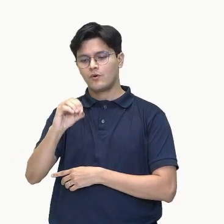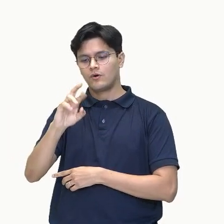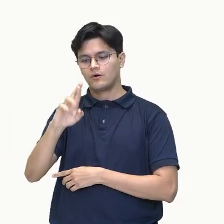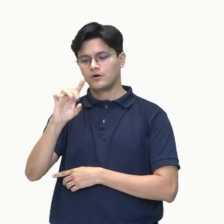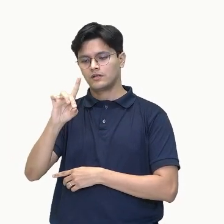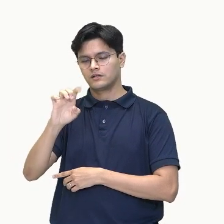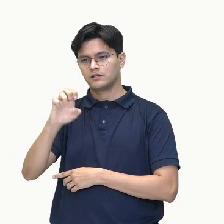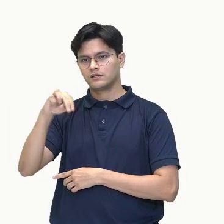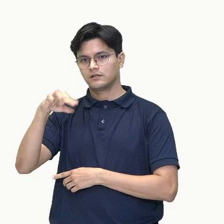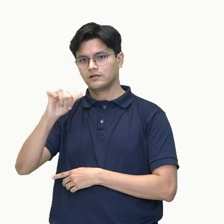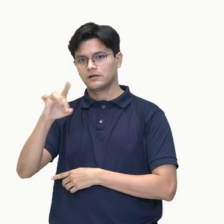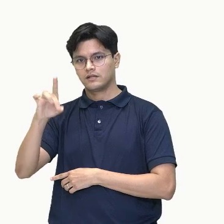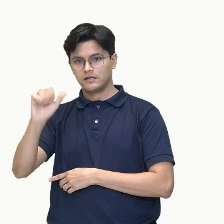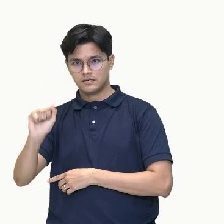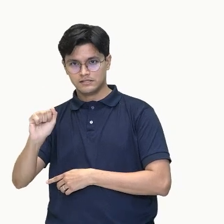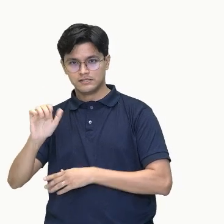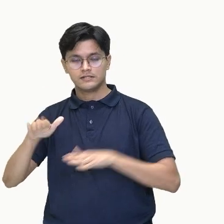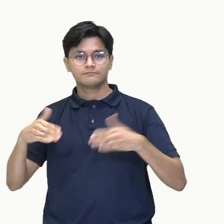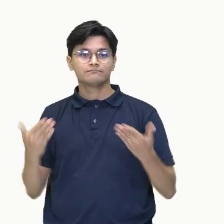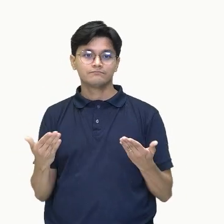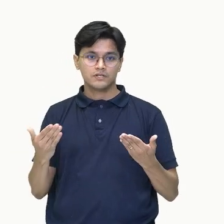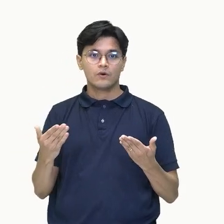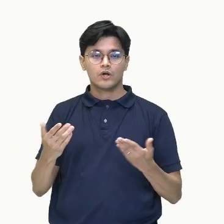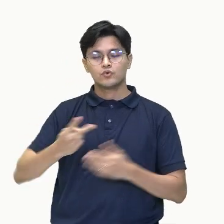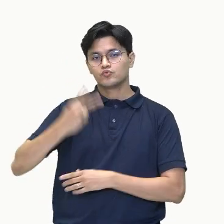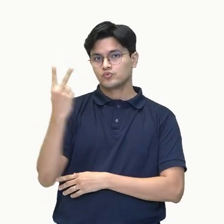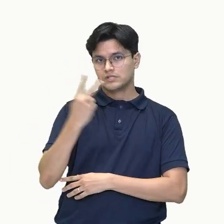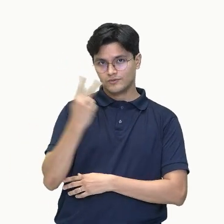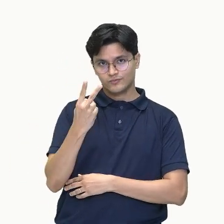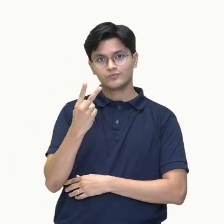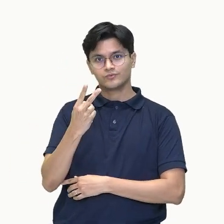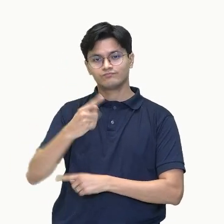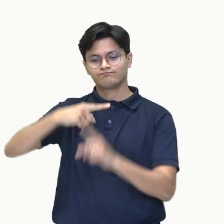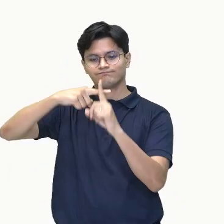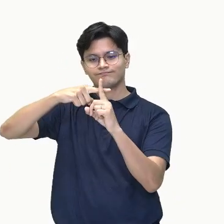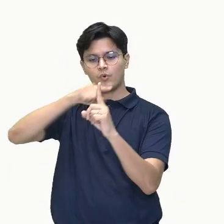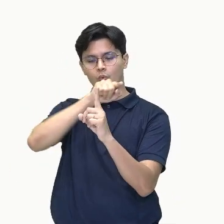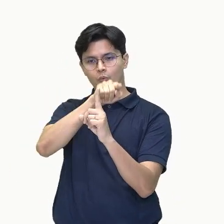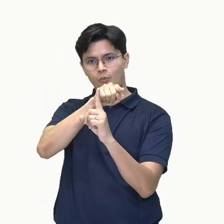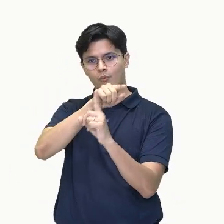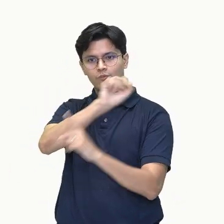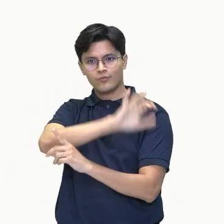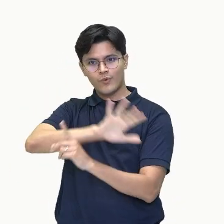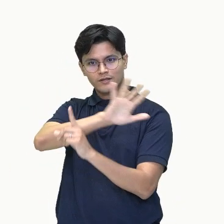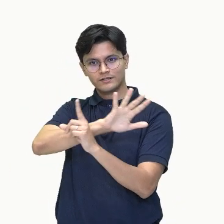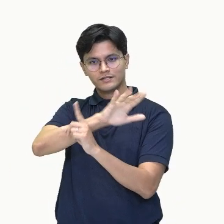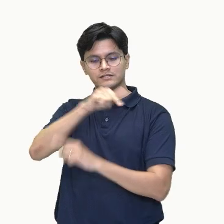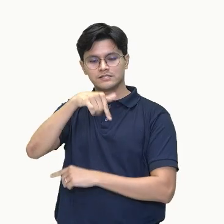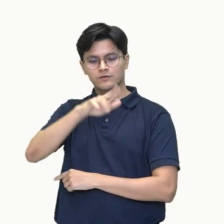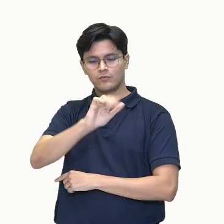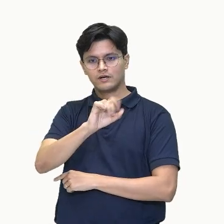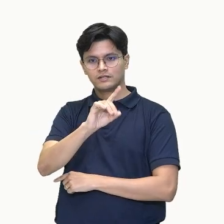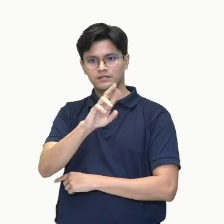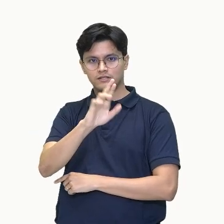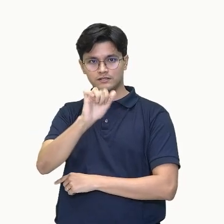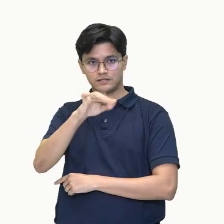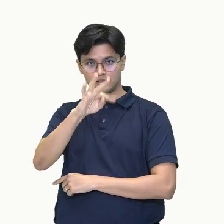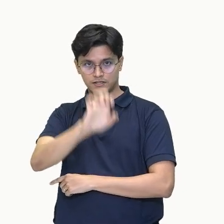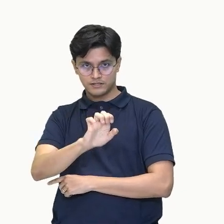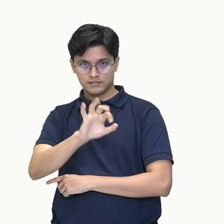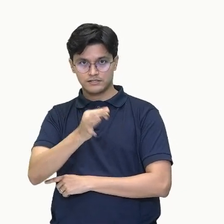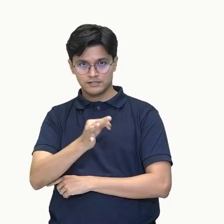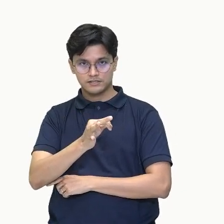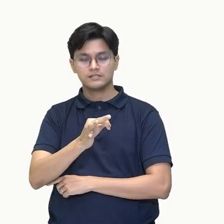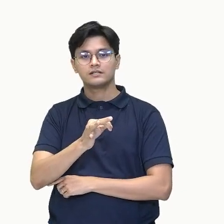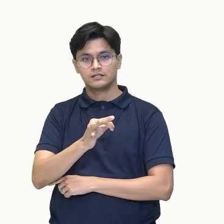segundo quadrante, a história já muda um pouco, tudo bem? No eixo das abscissas, ou seja, no eixo X, nós